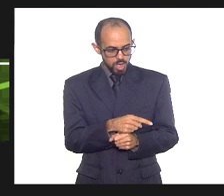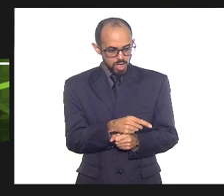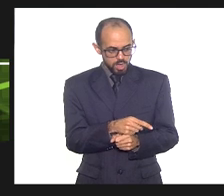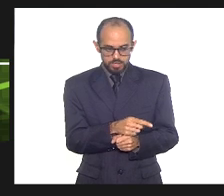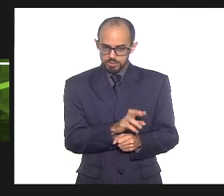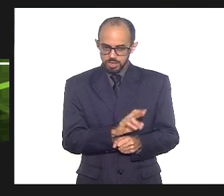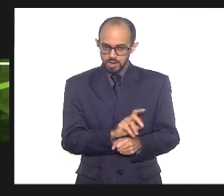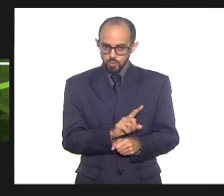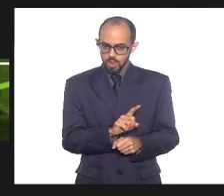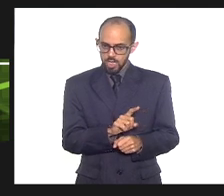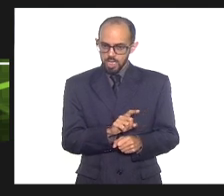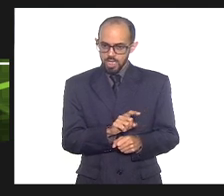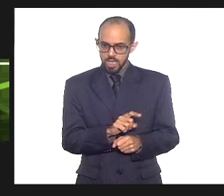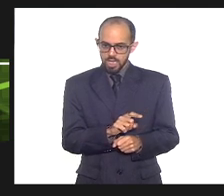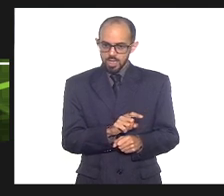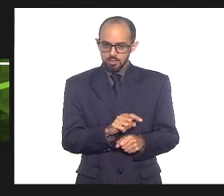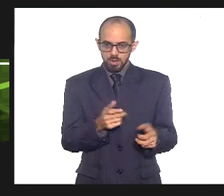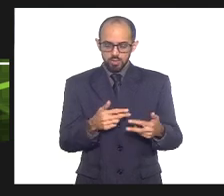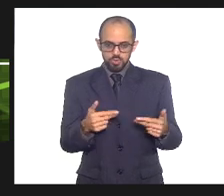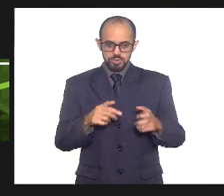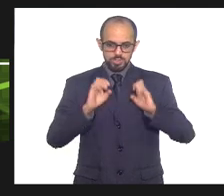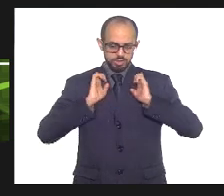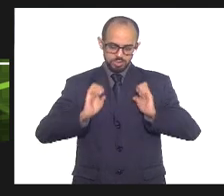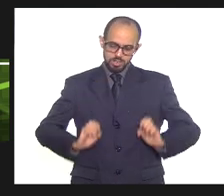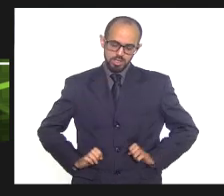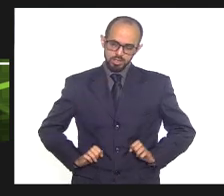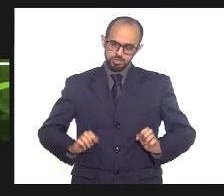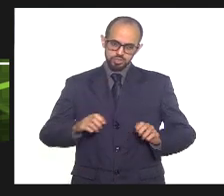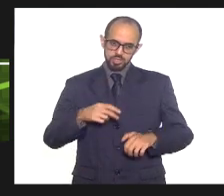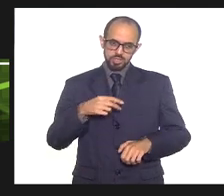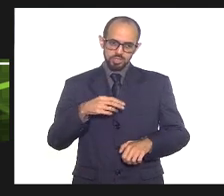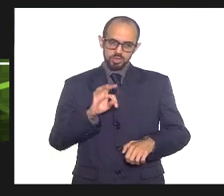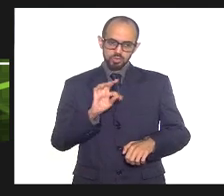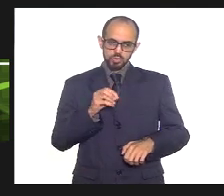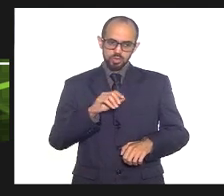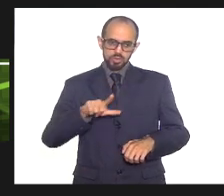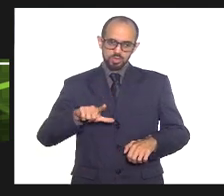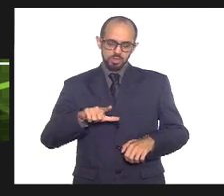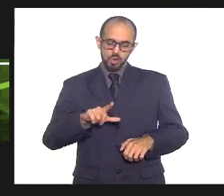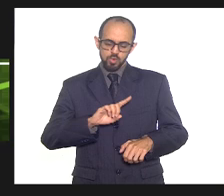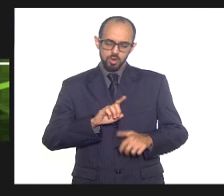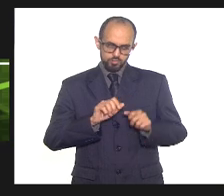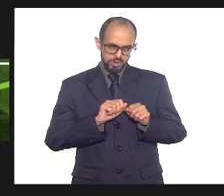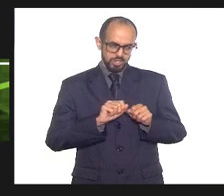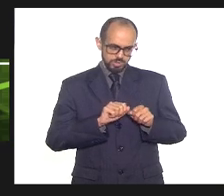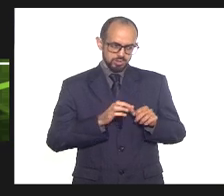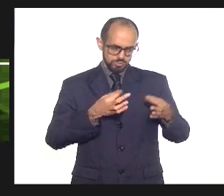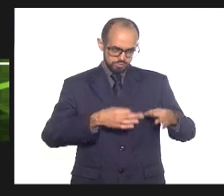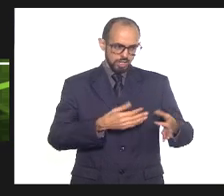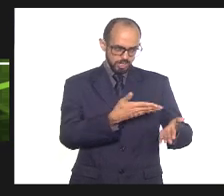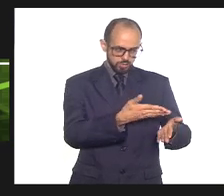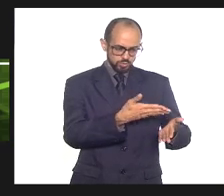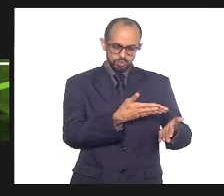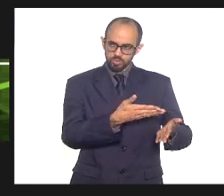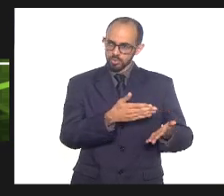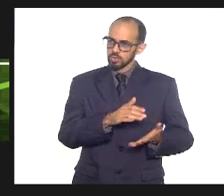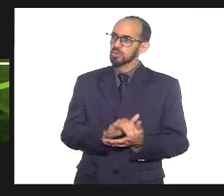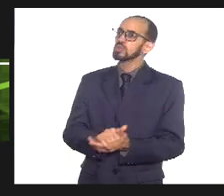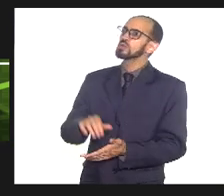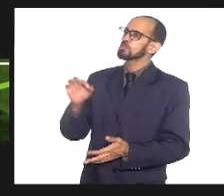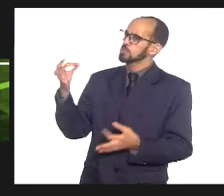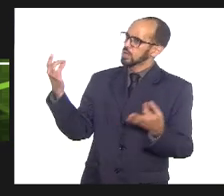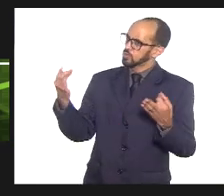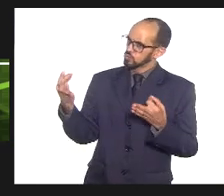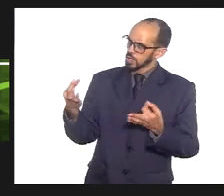seria um procedimento ético que a Total não desenvolveria. É isso que o senhor está afirmando.